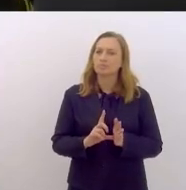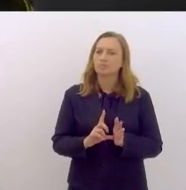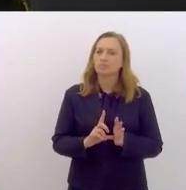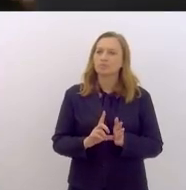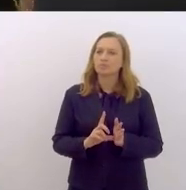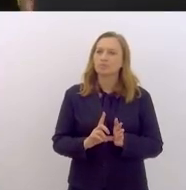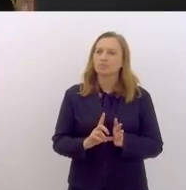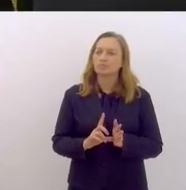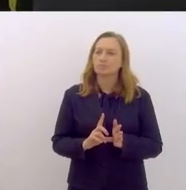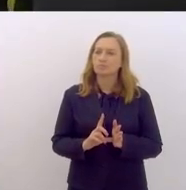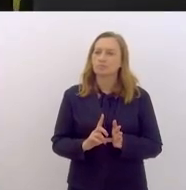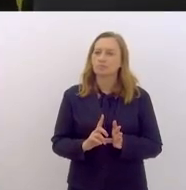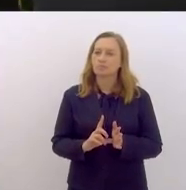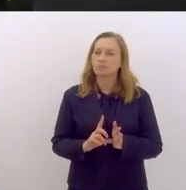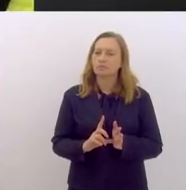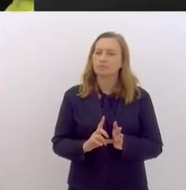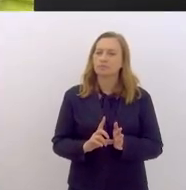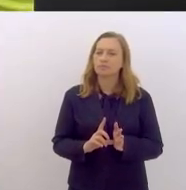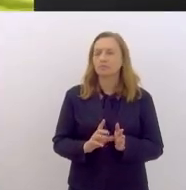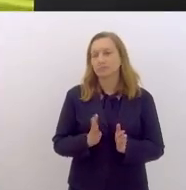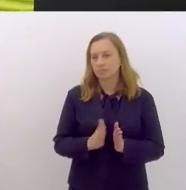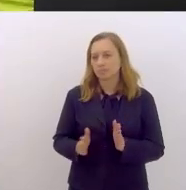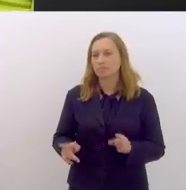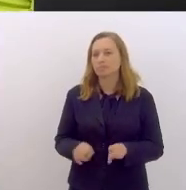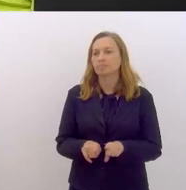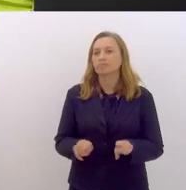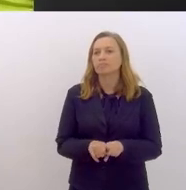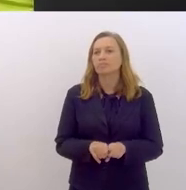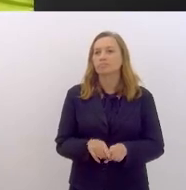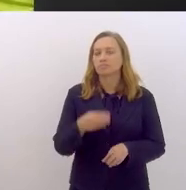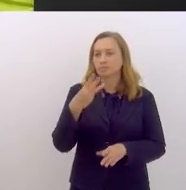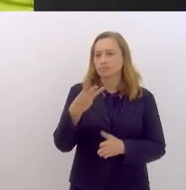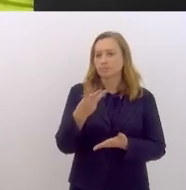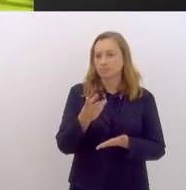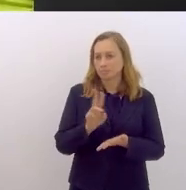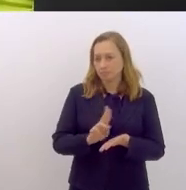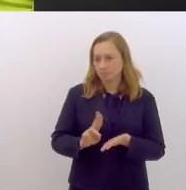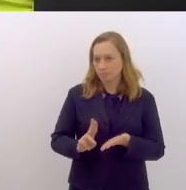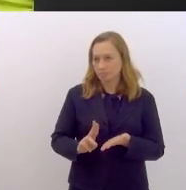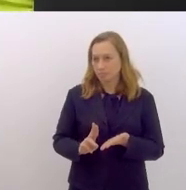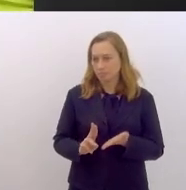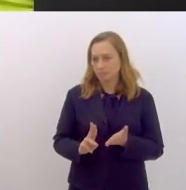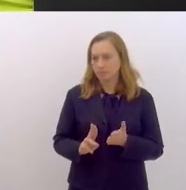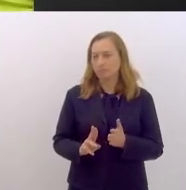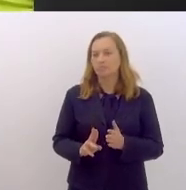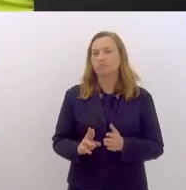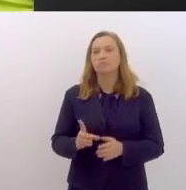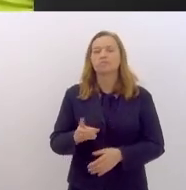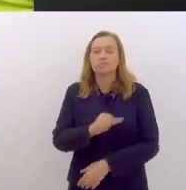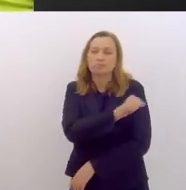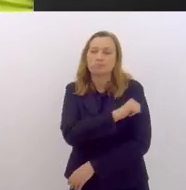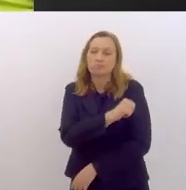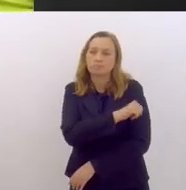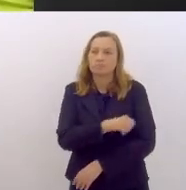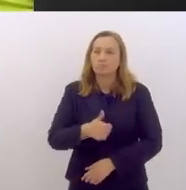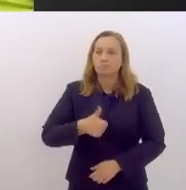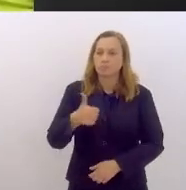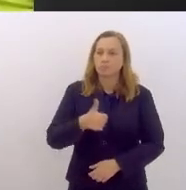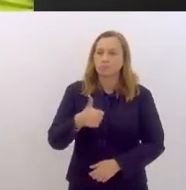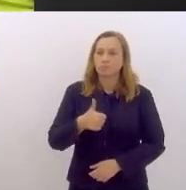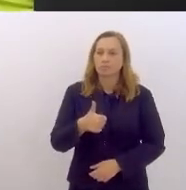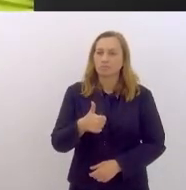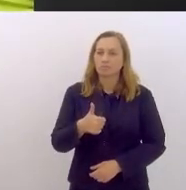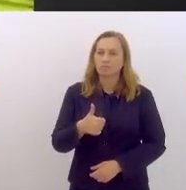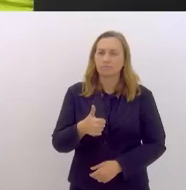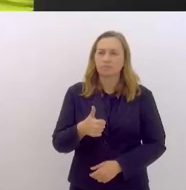Pela ordem também. Tem aqui, tem três inscrições para, pela ordem. Deputada enfermeira Rejane, primeiramente. Não,